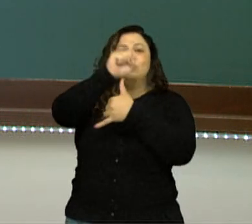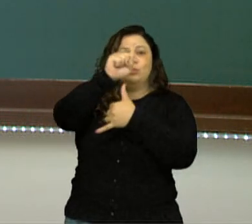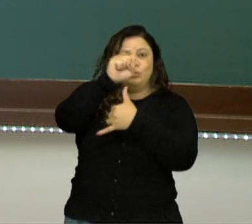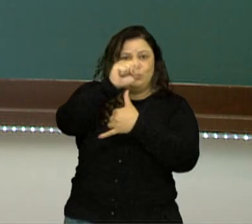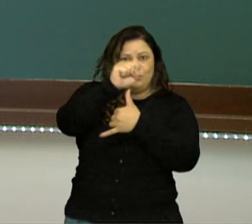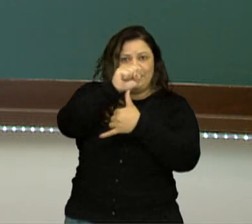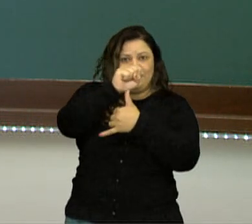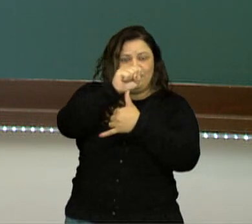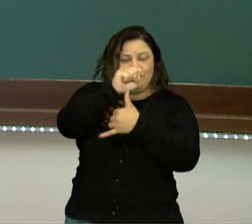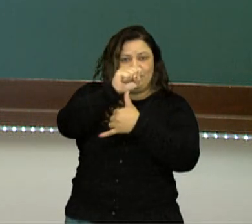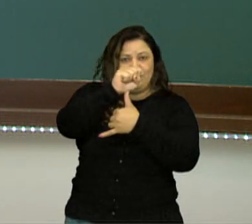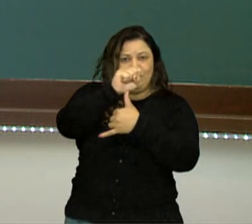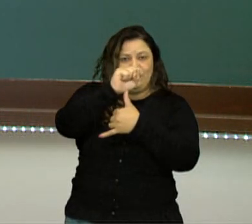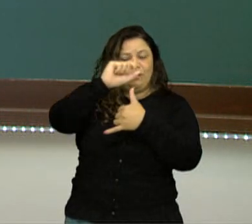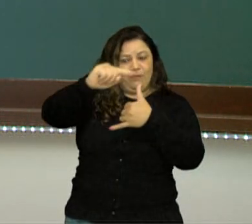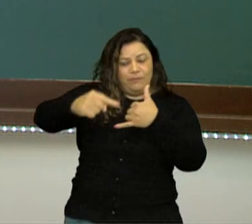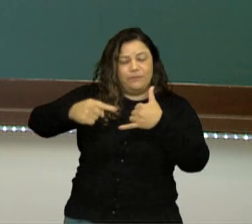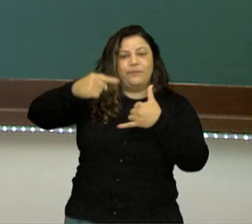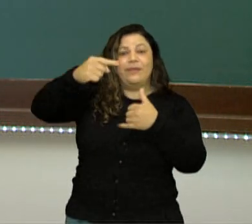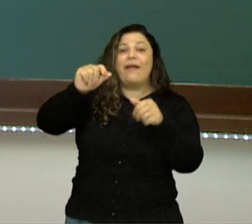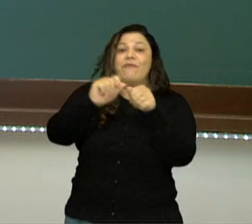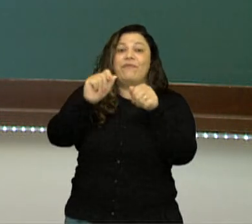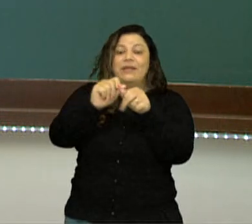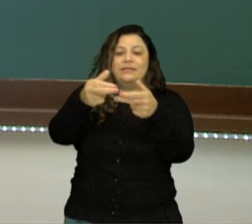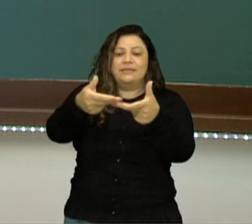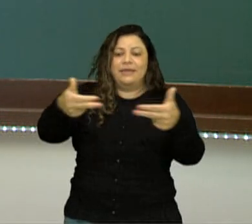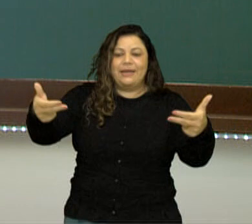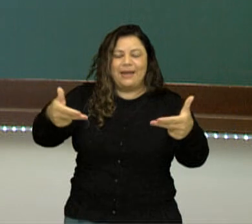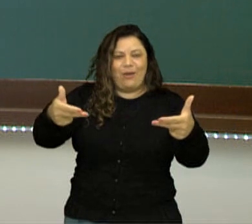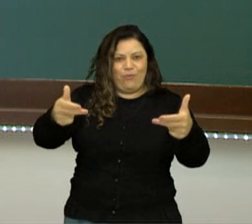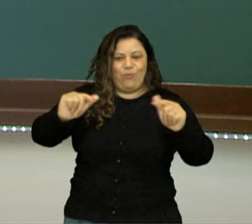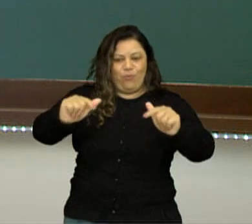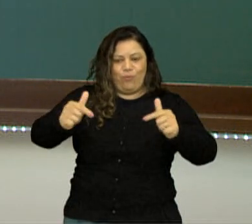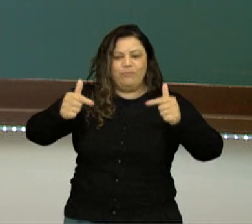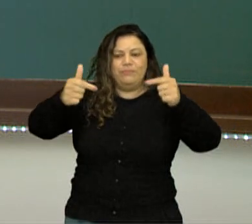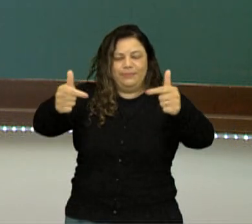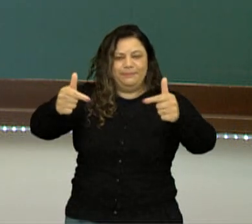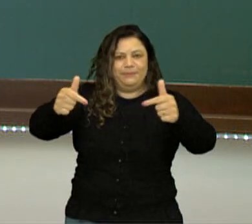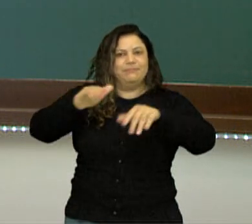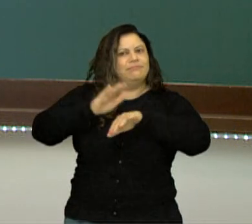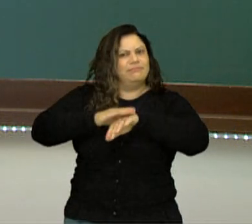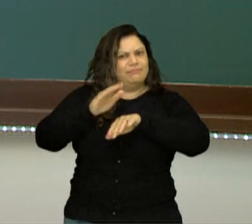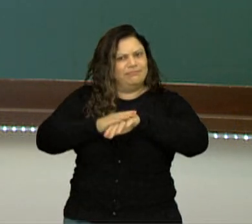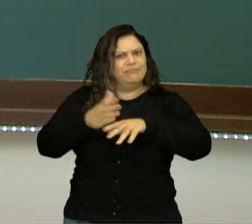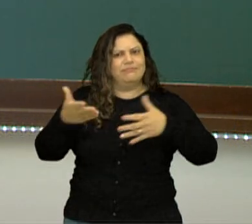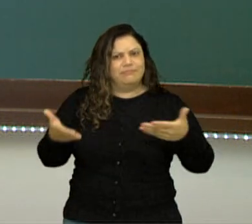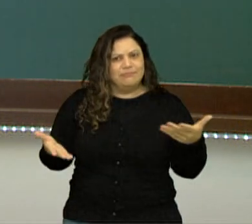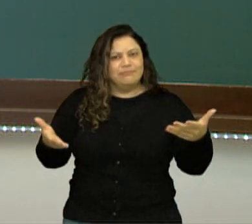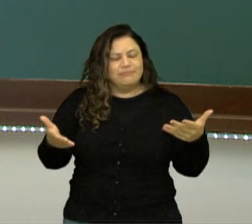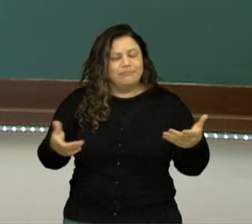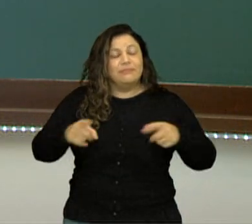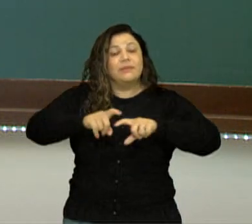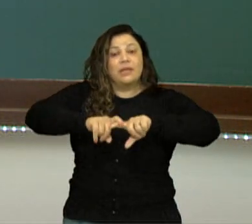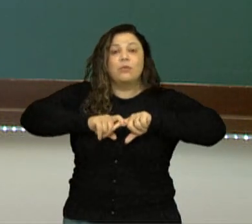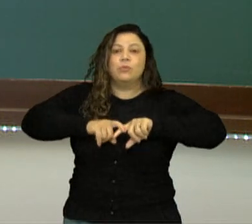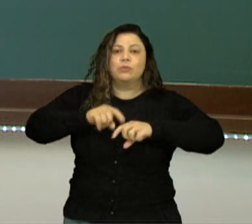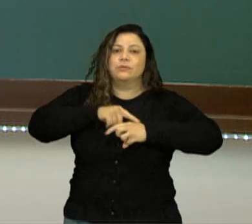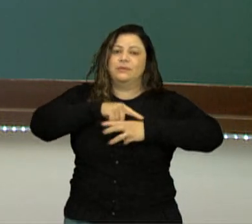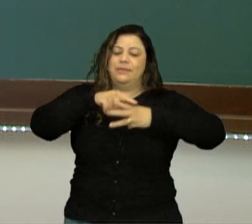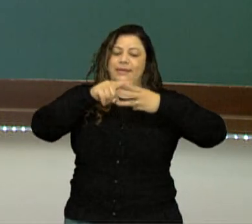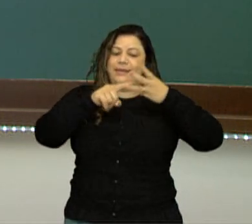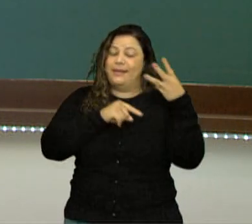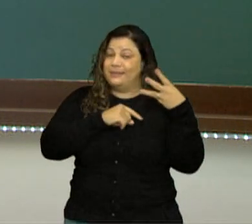ação, dele sofrer a ação, ou ele fazer e sofrer a ação ao mesmo tempo. Por isso que nós temos as 3